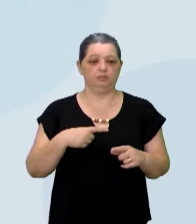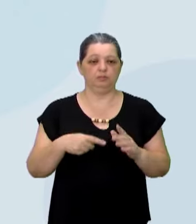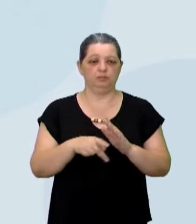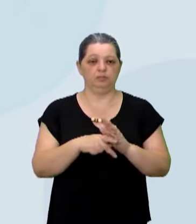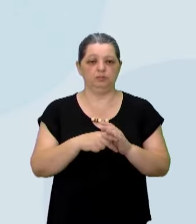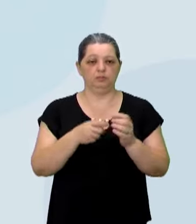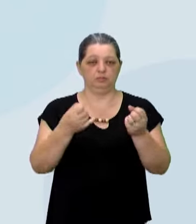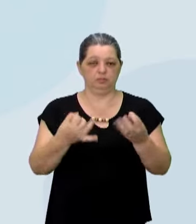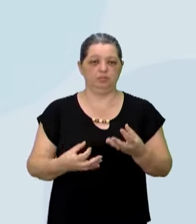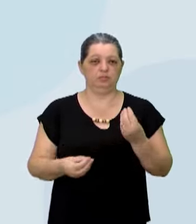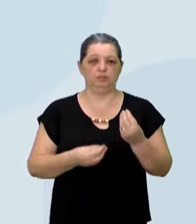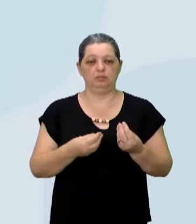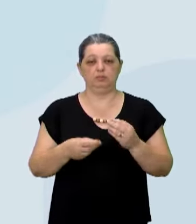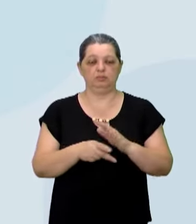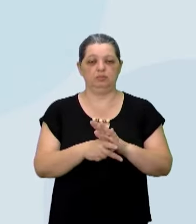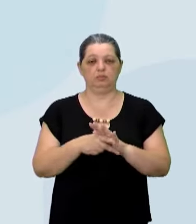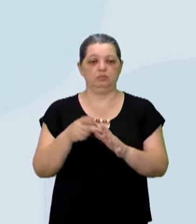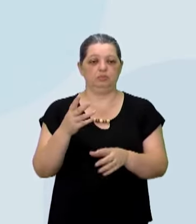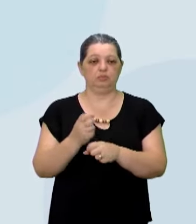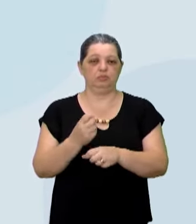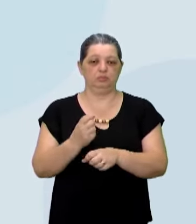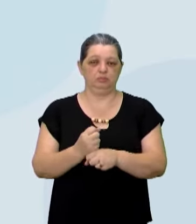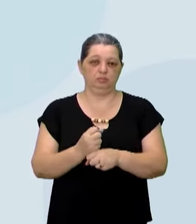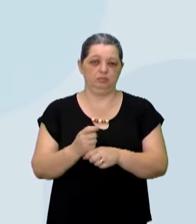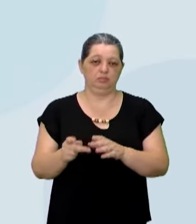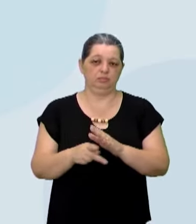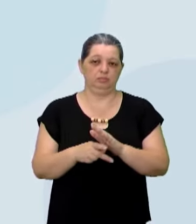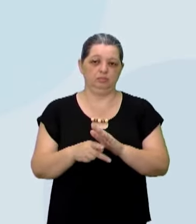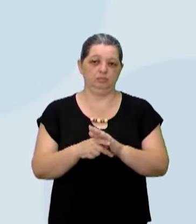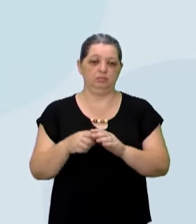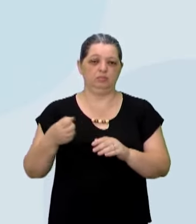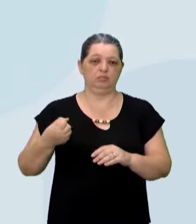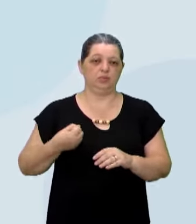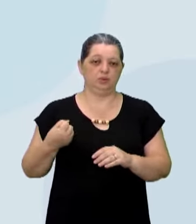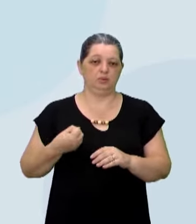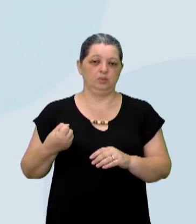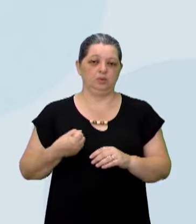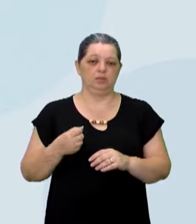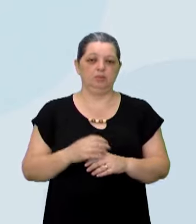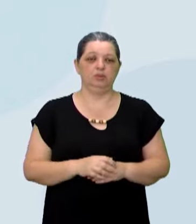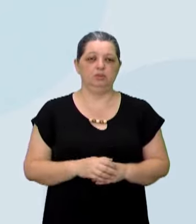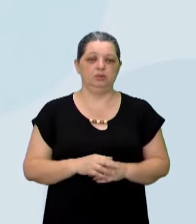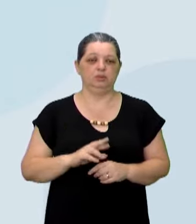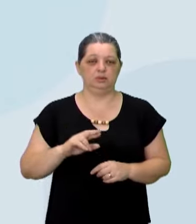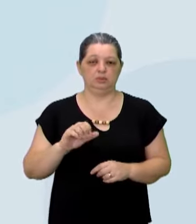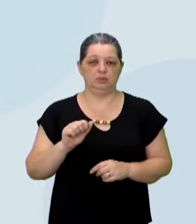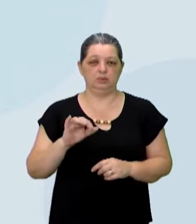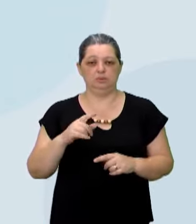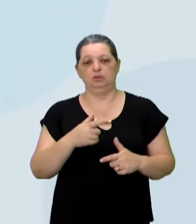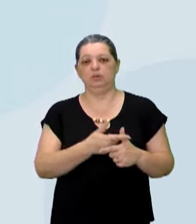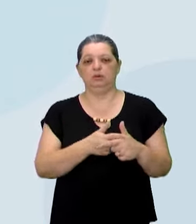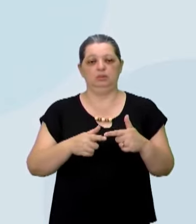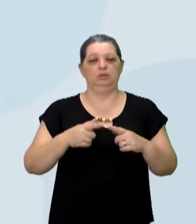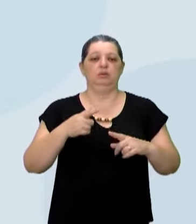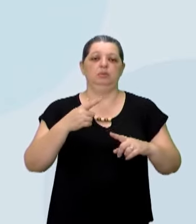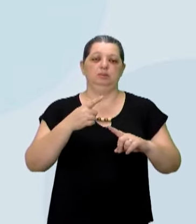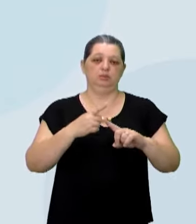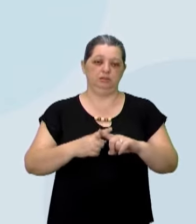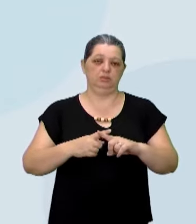descritor. Efetuar cálculos que envolvam operações com números racionais. Adição, subtração, multiplicação,